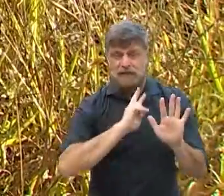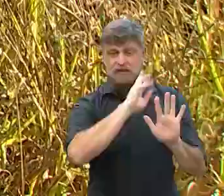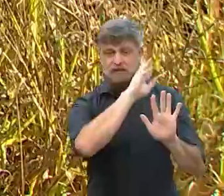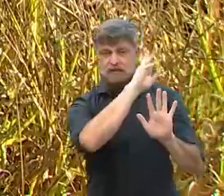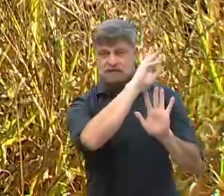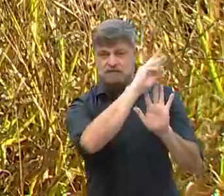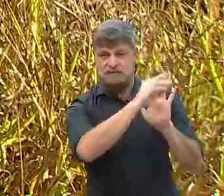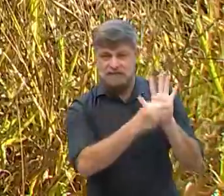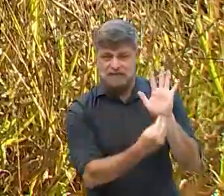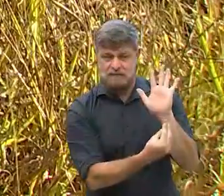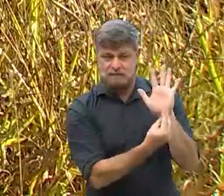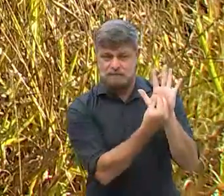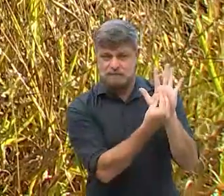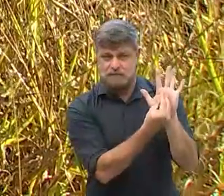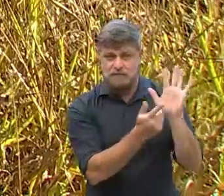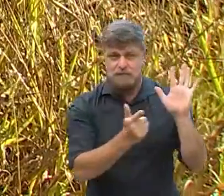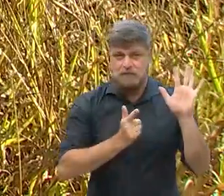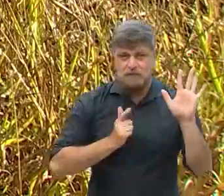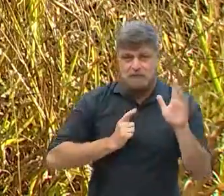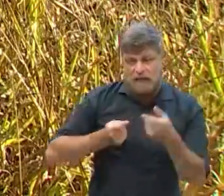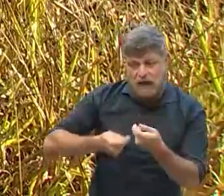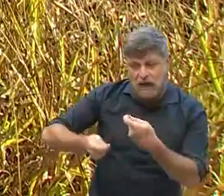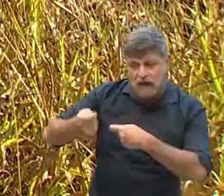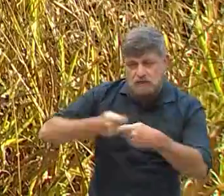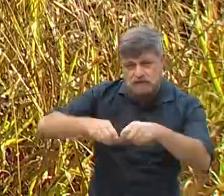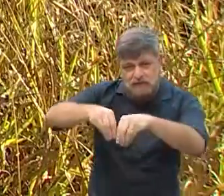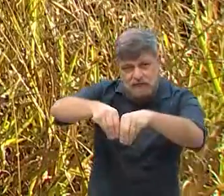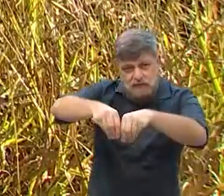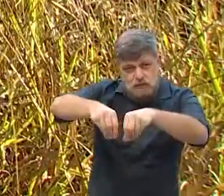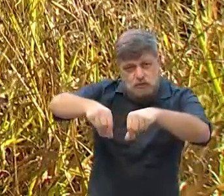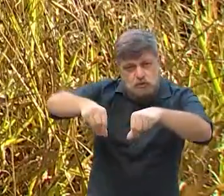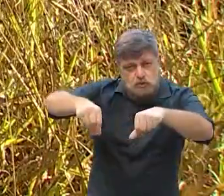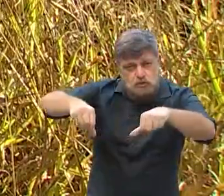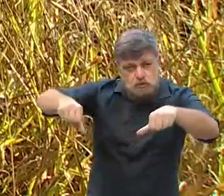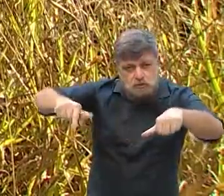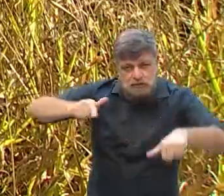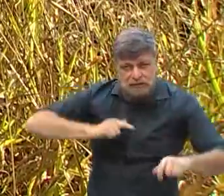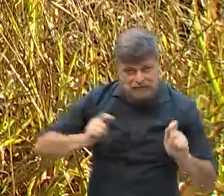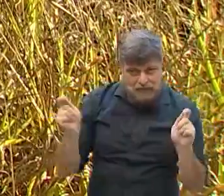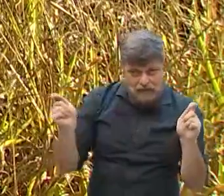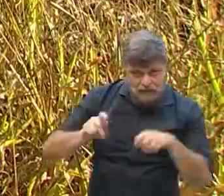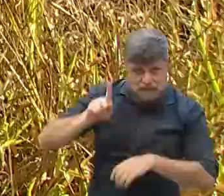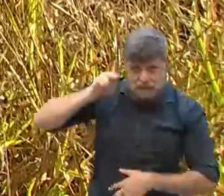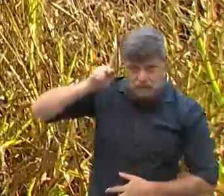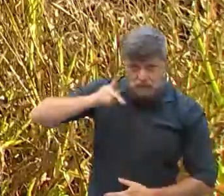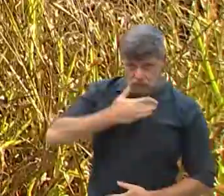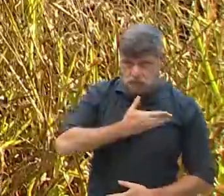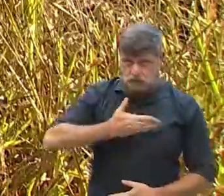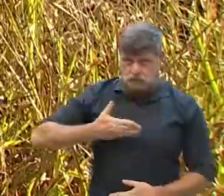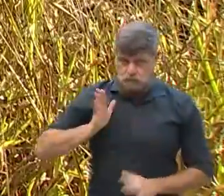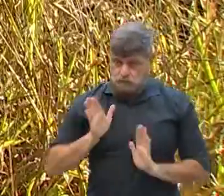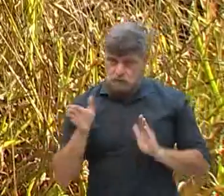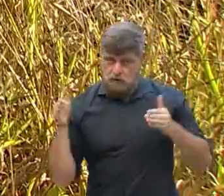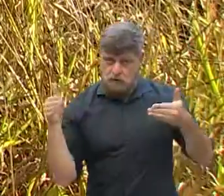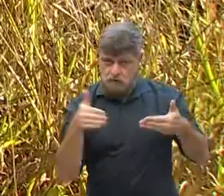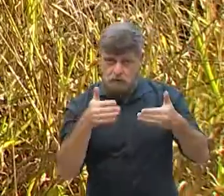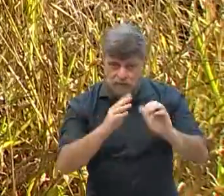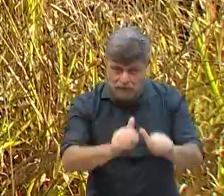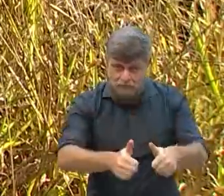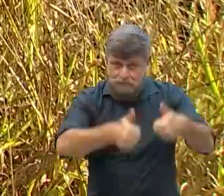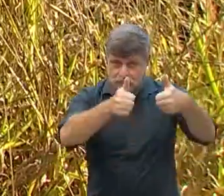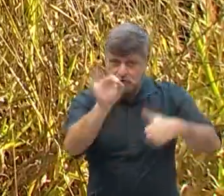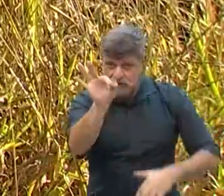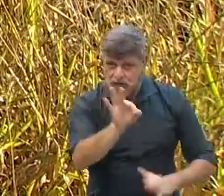biodiversidade das atividades econômicas no solo? É possível implementar políticas públicas para melhorar